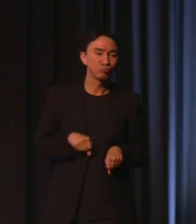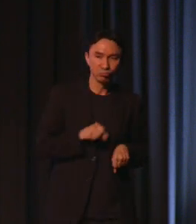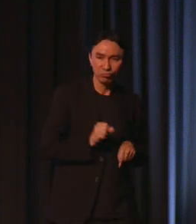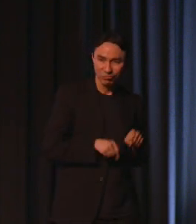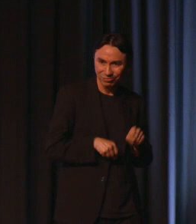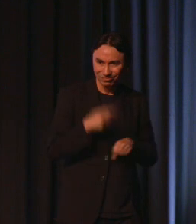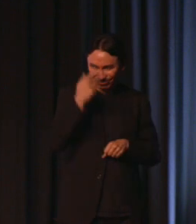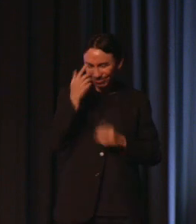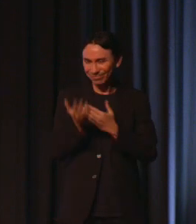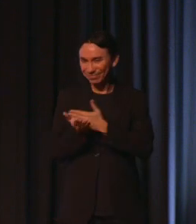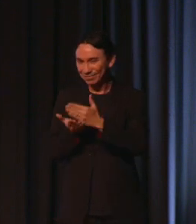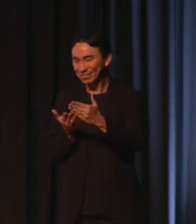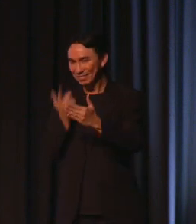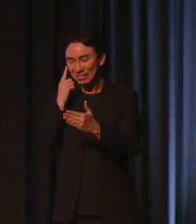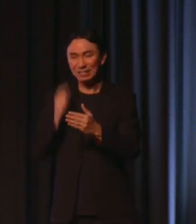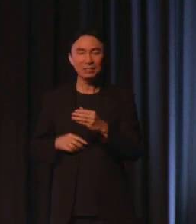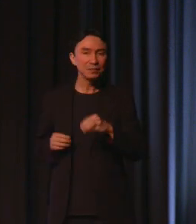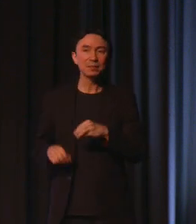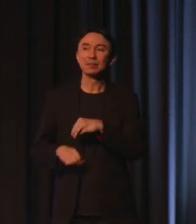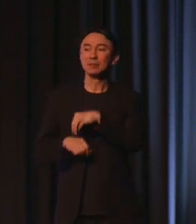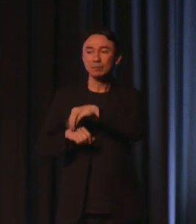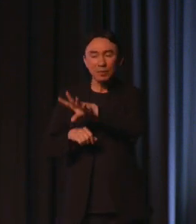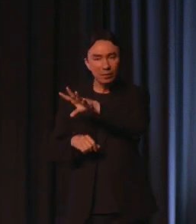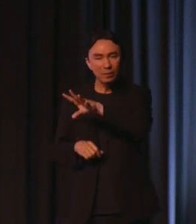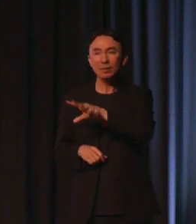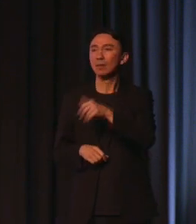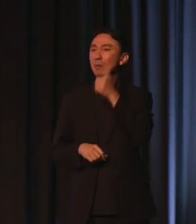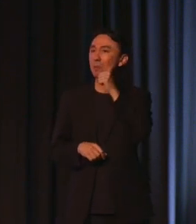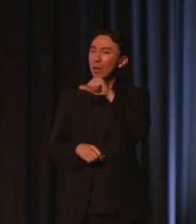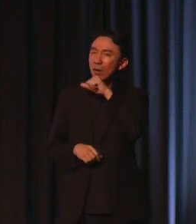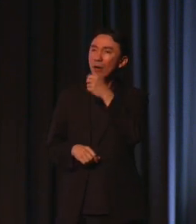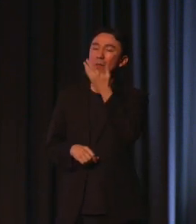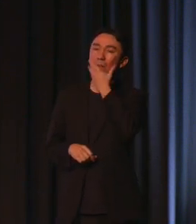mães e os cuidadores, no caso, o pai, avô, quem